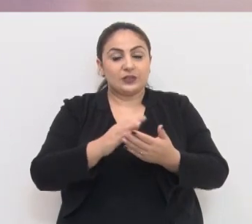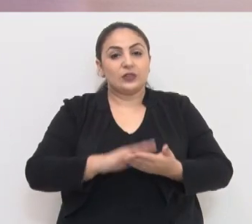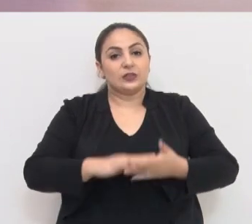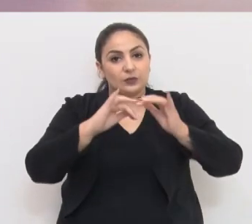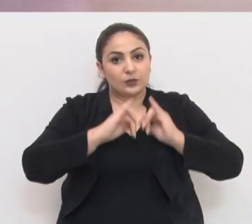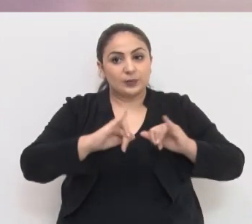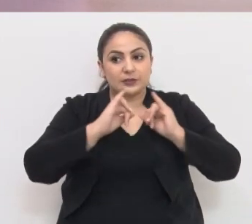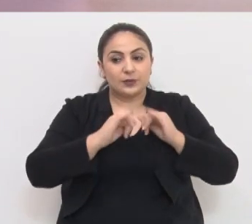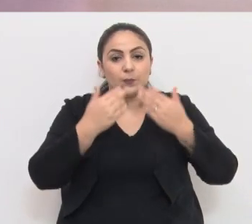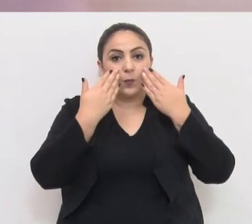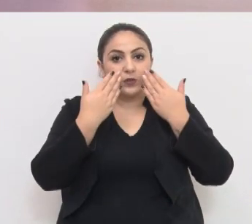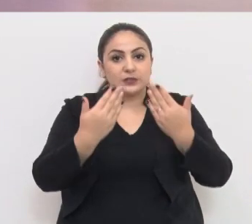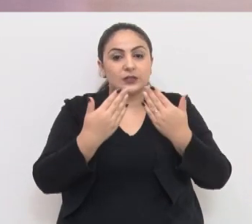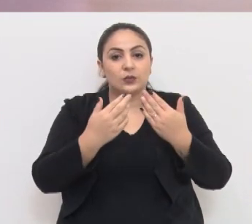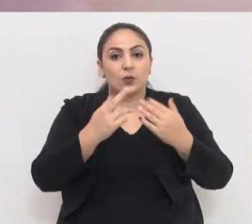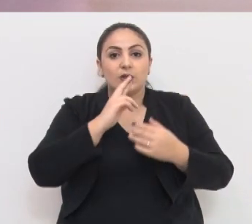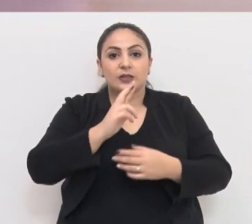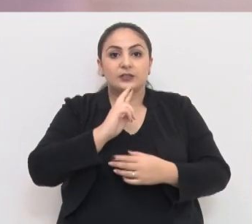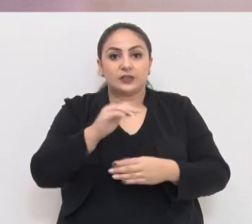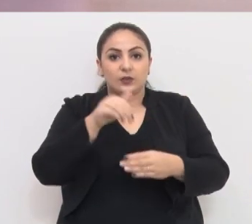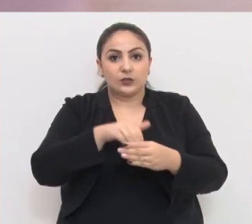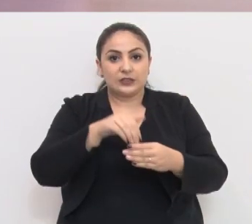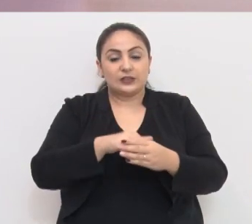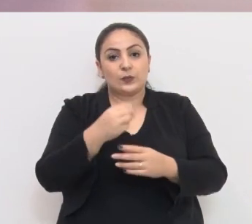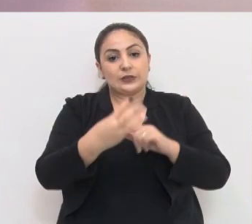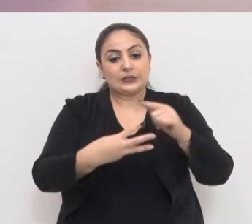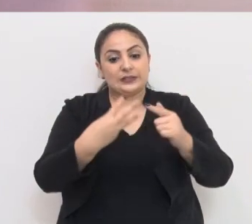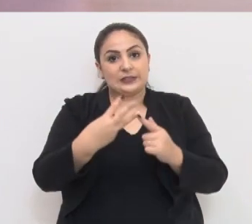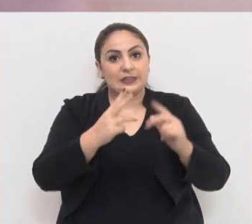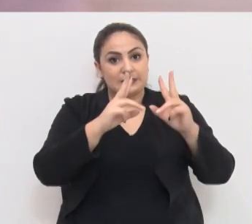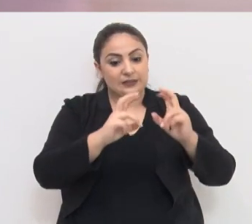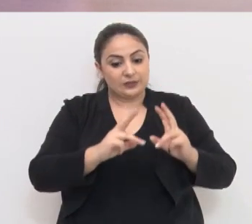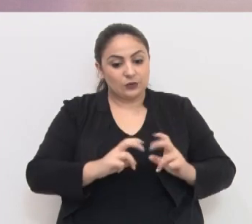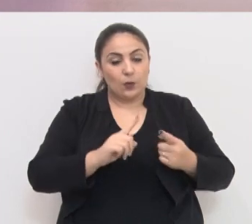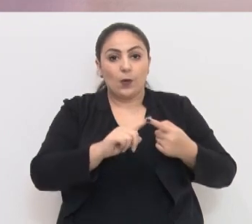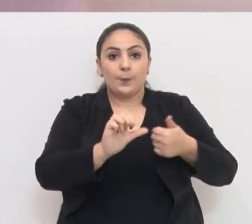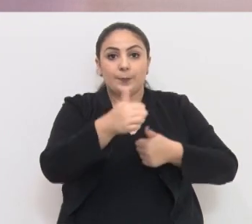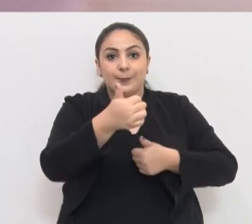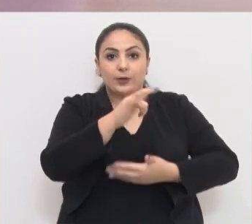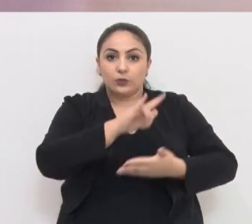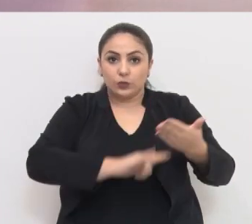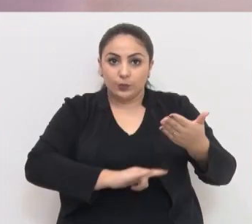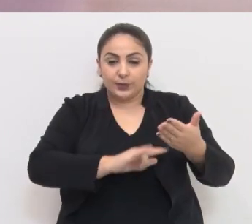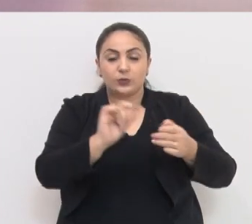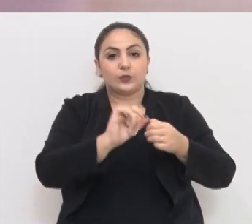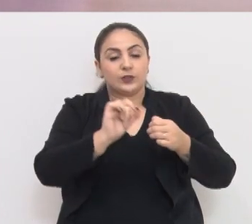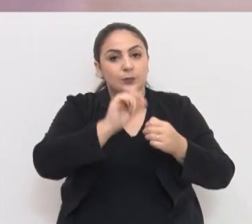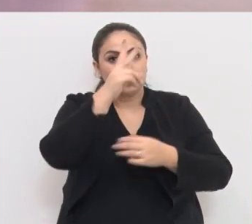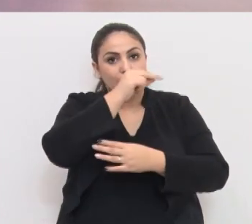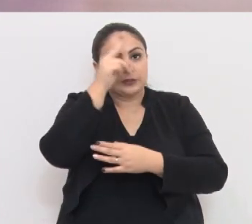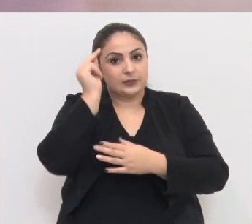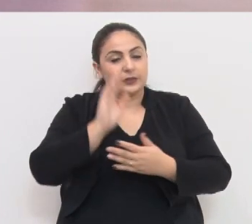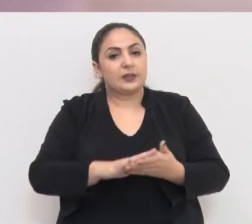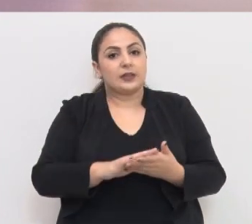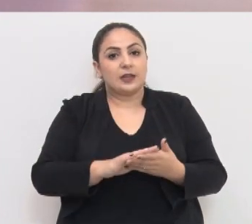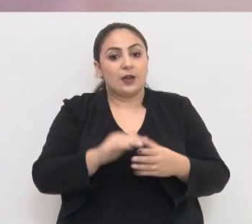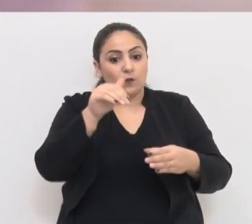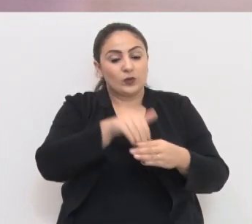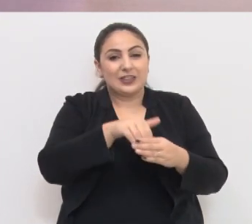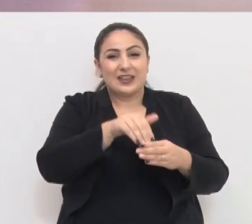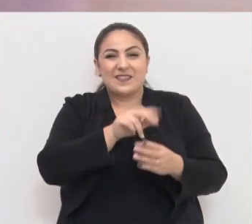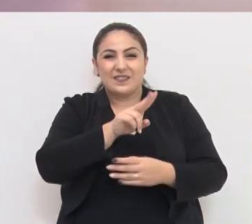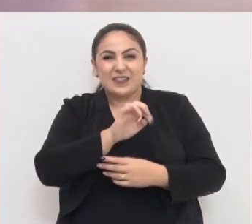Iniciamos o nosso telejornal apresentando o resultado da votação de 3 matérias. O primeiro documento, emitido pelo Poder